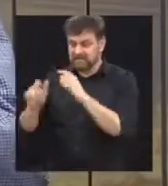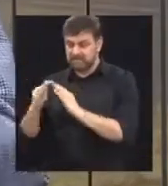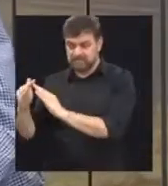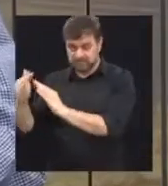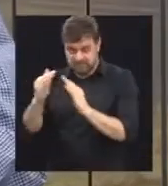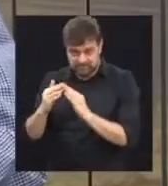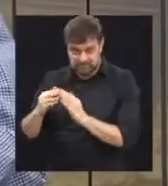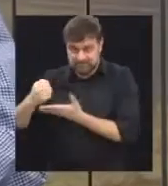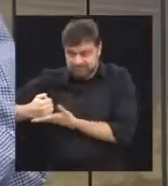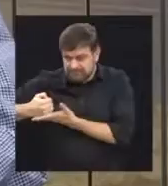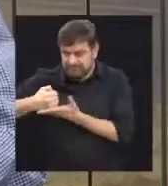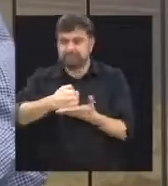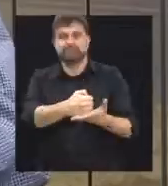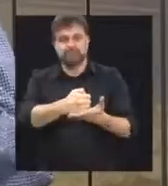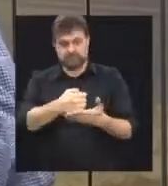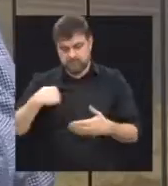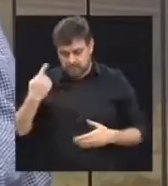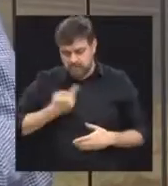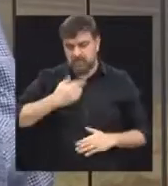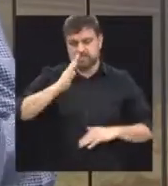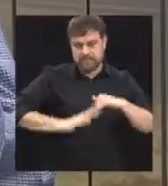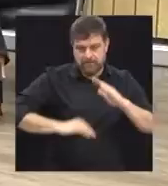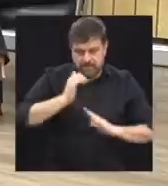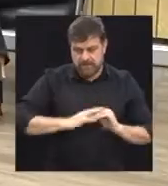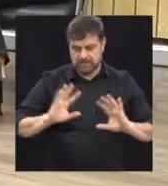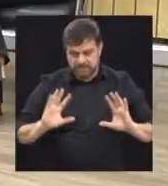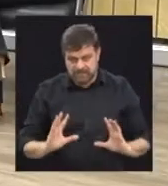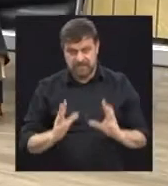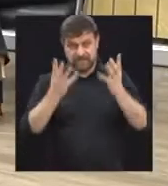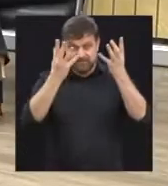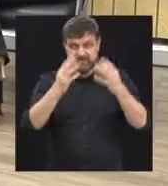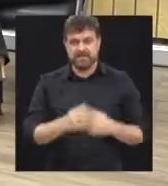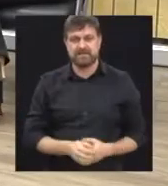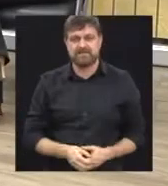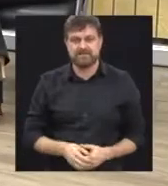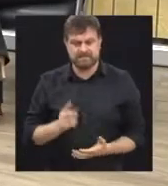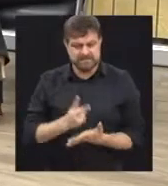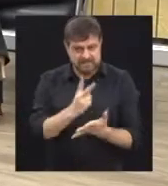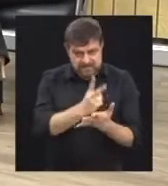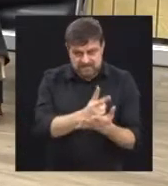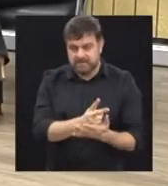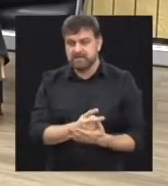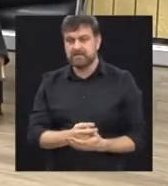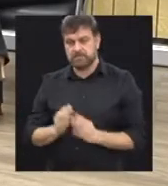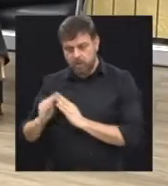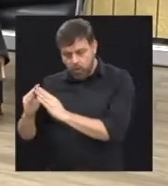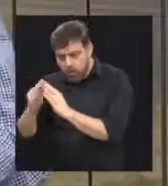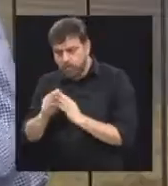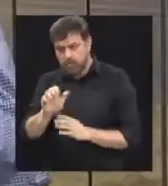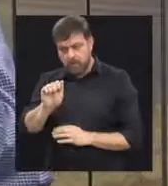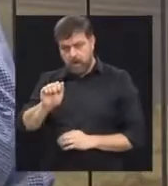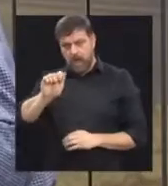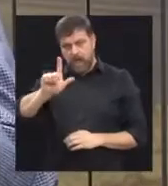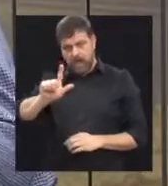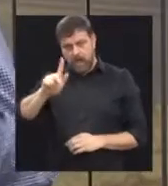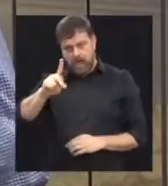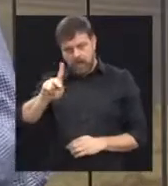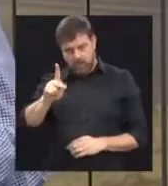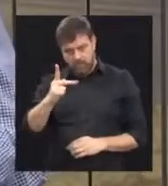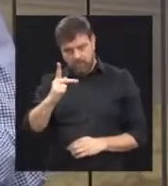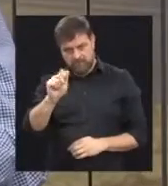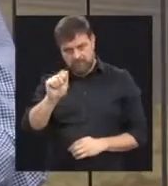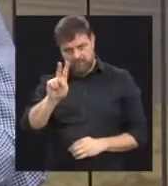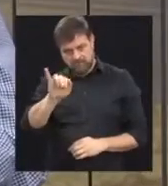Alphaville dá um suporte demais nas festas, nos eventos. Então estão sempre acompanhando através do nosso